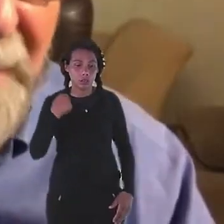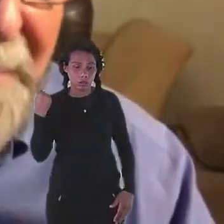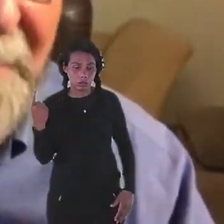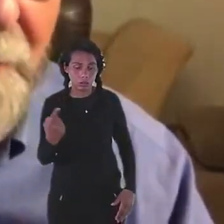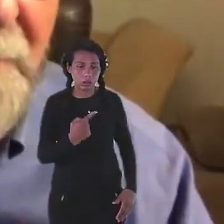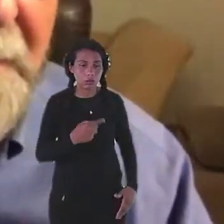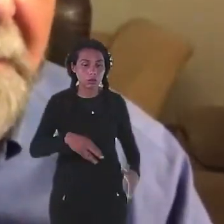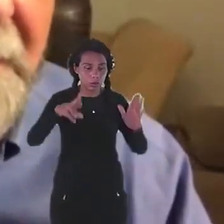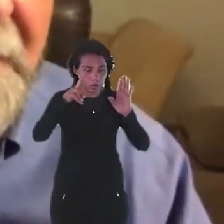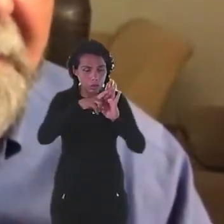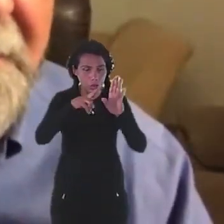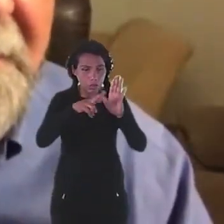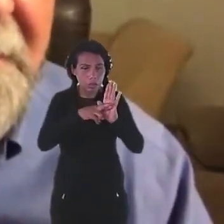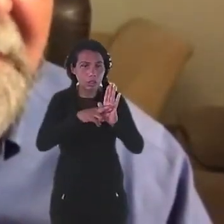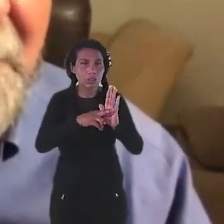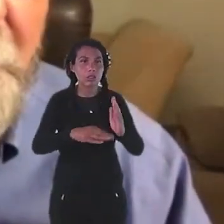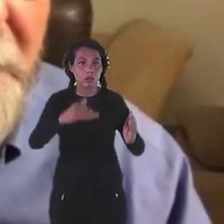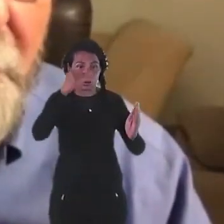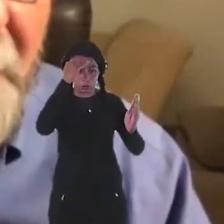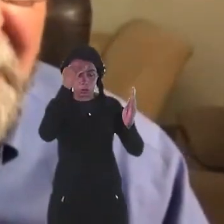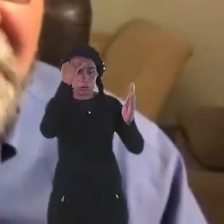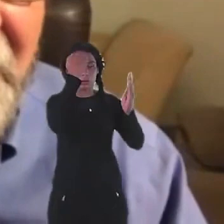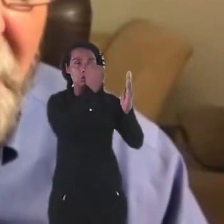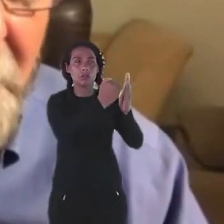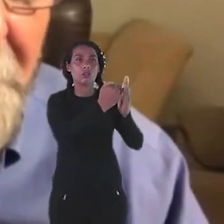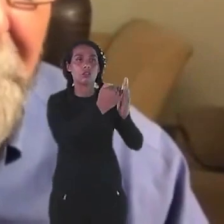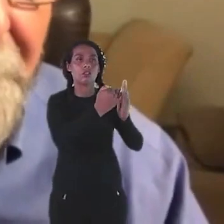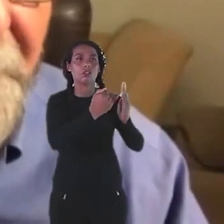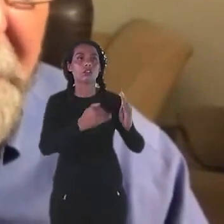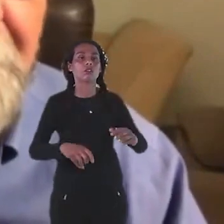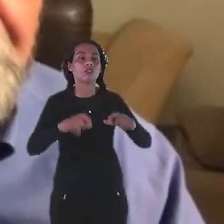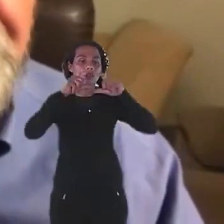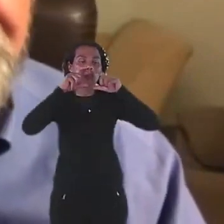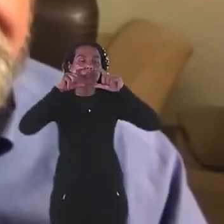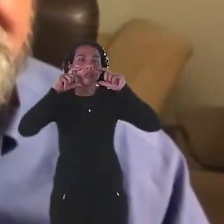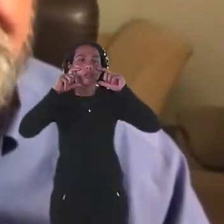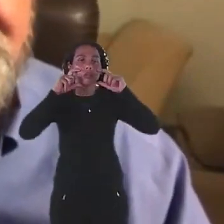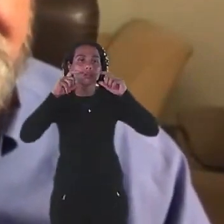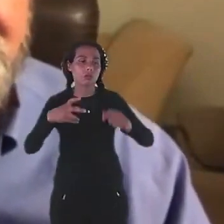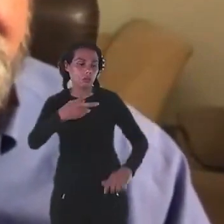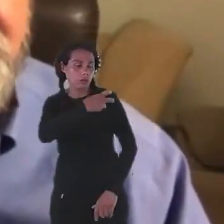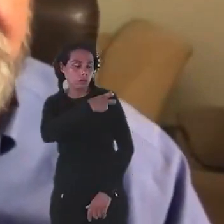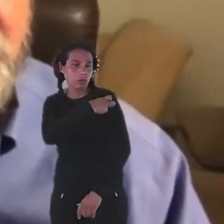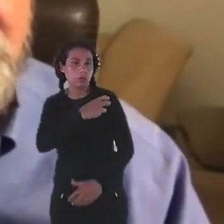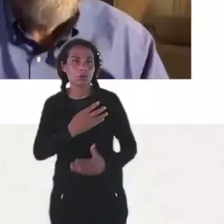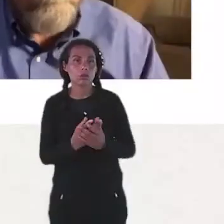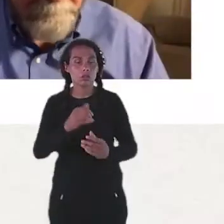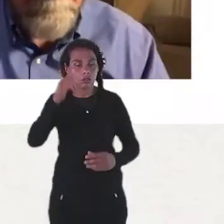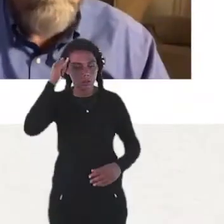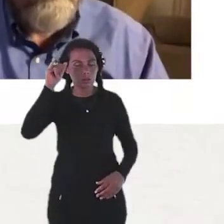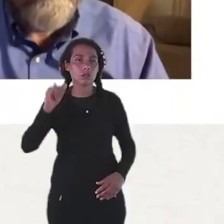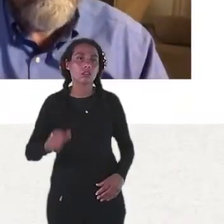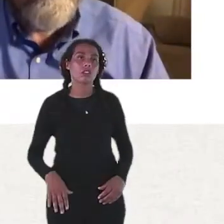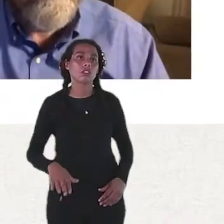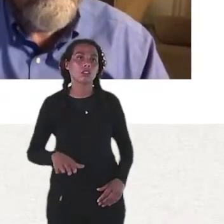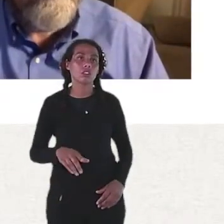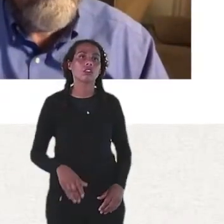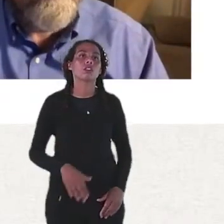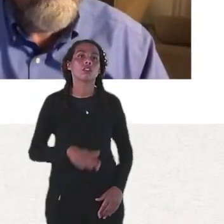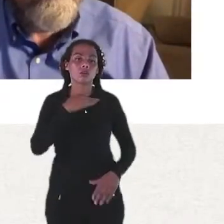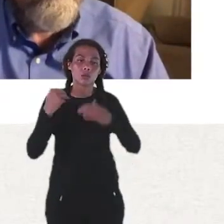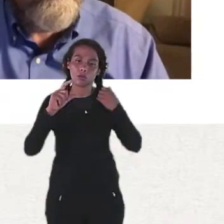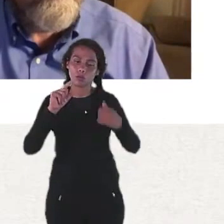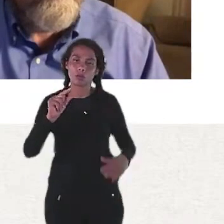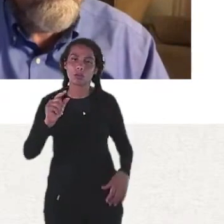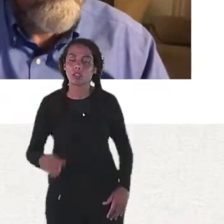chance de abortar essa onda antes dela ter um pico mais letal, né? Beleza. Bem, antes da